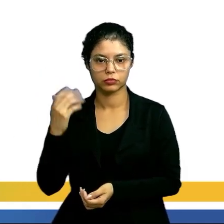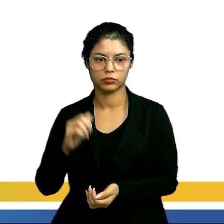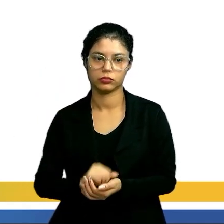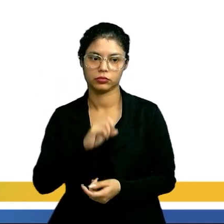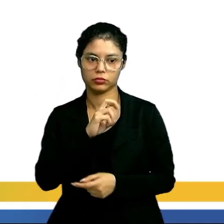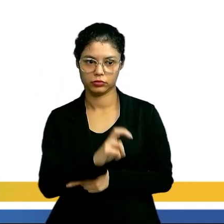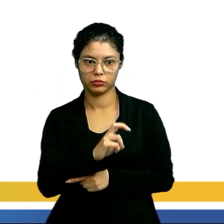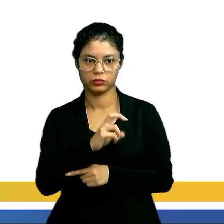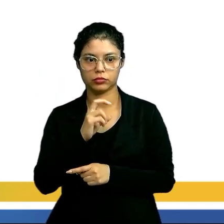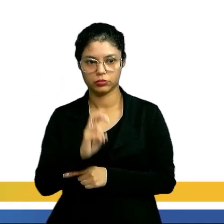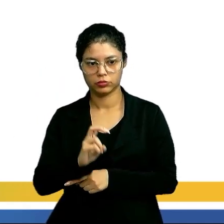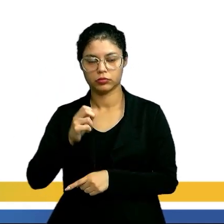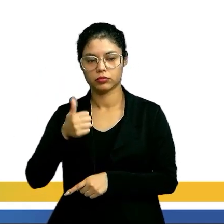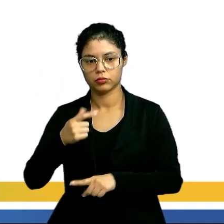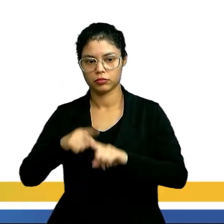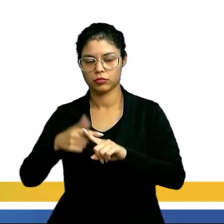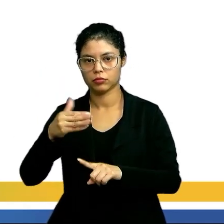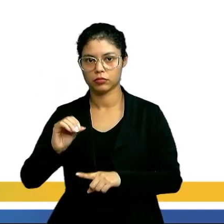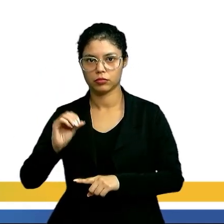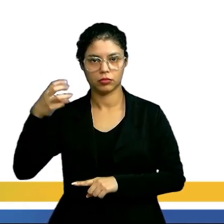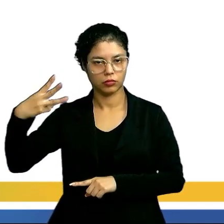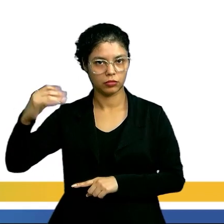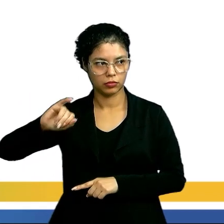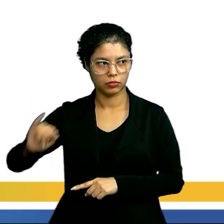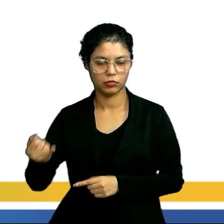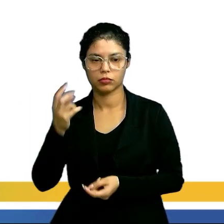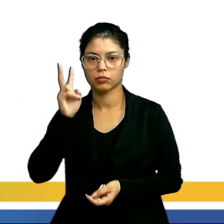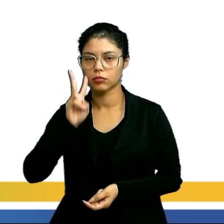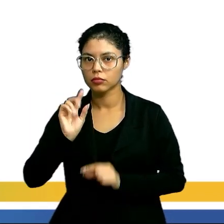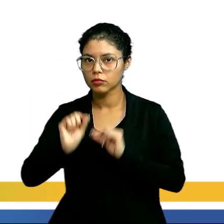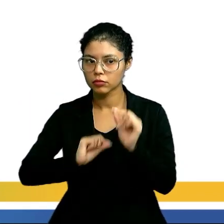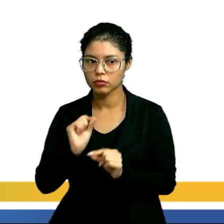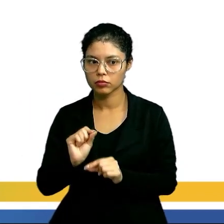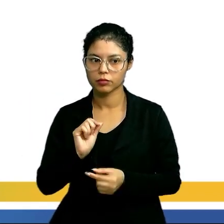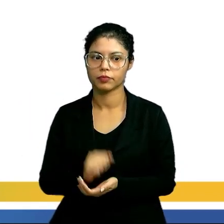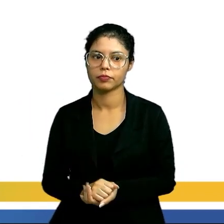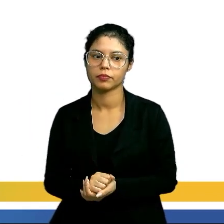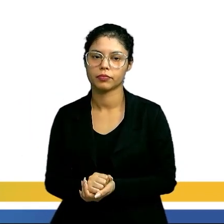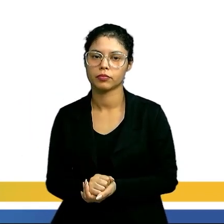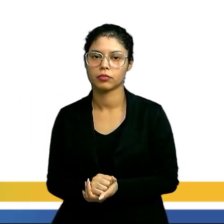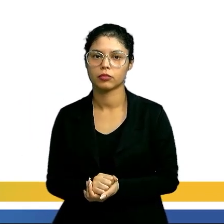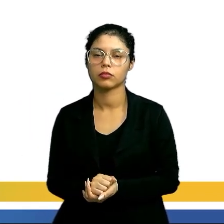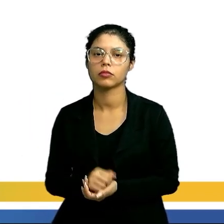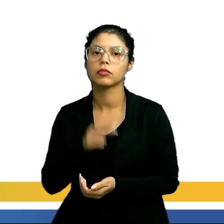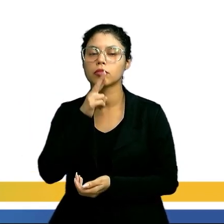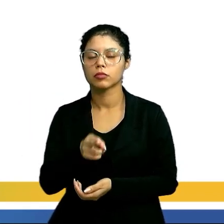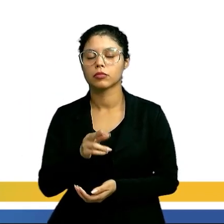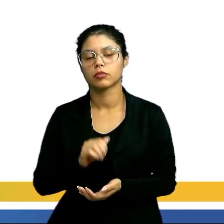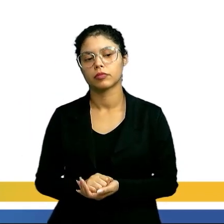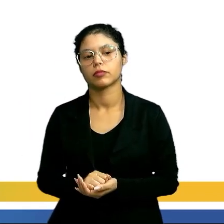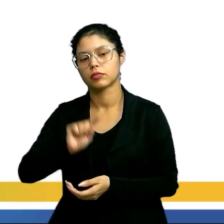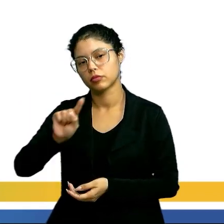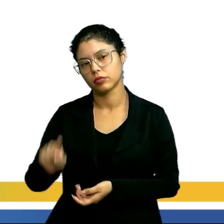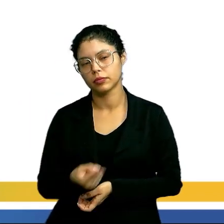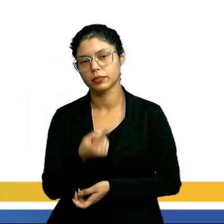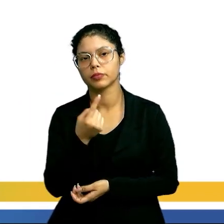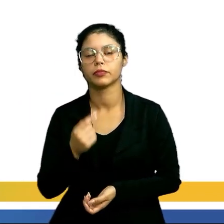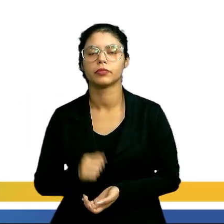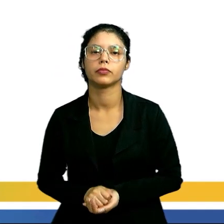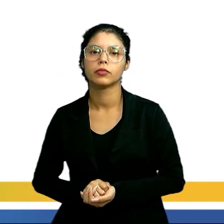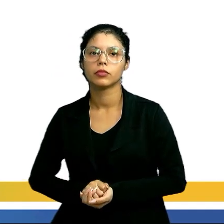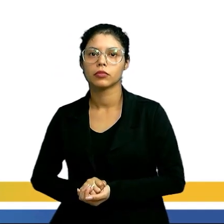energia potencial elástica, por sua vez, ela está associada à deformação de um corpo. Ao comprimir ou esticar uma mola,